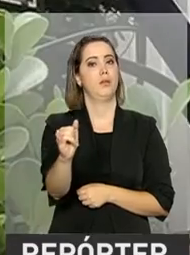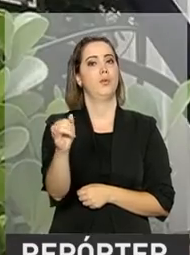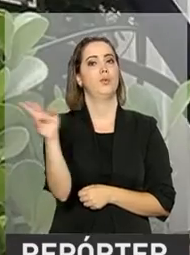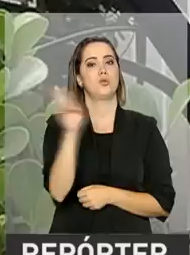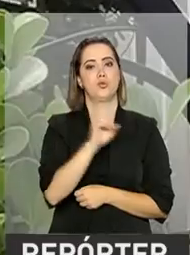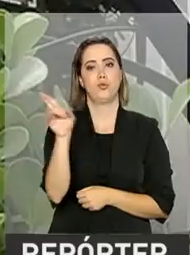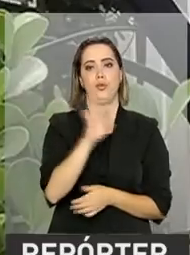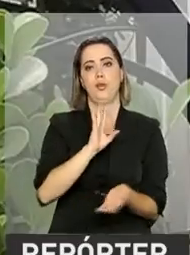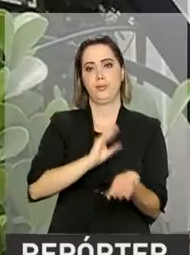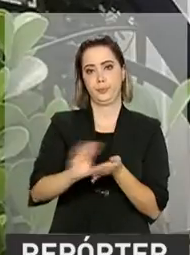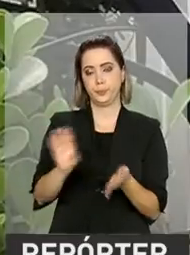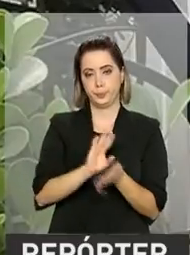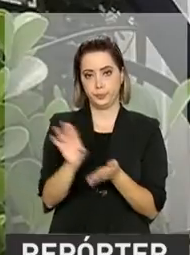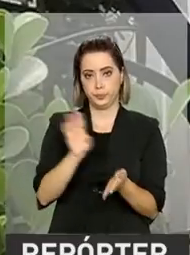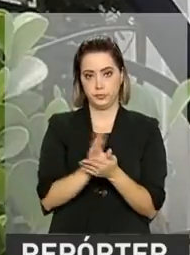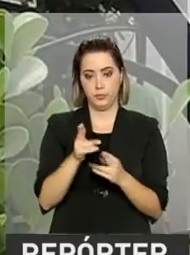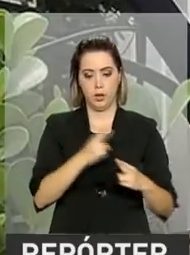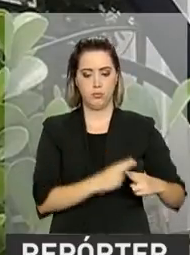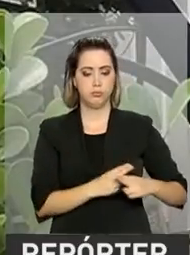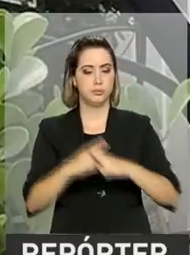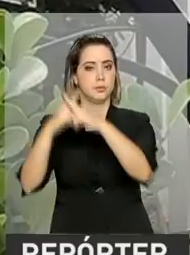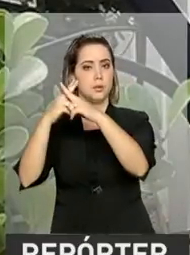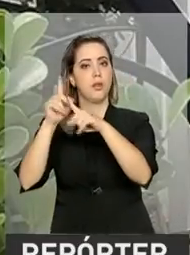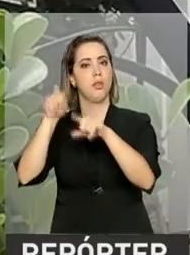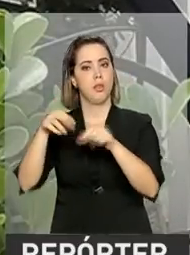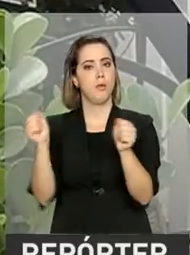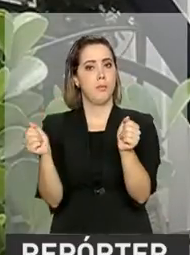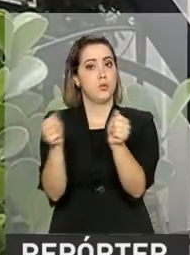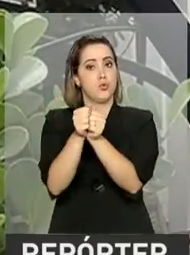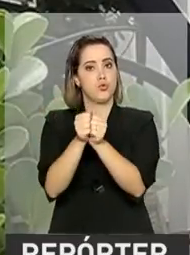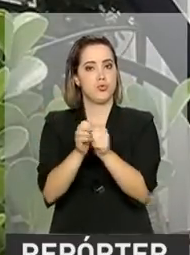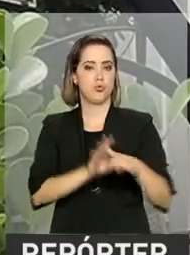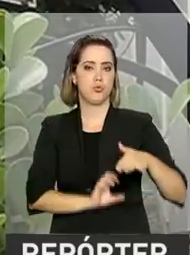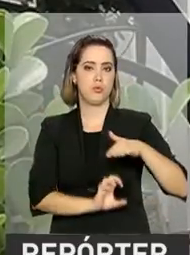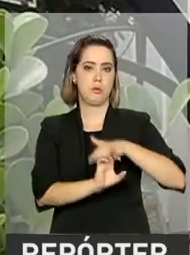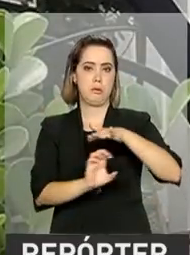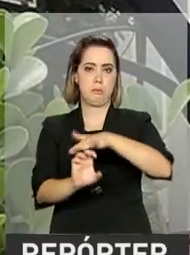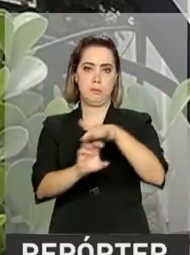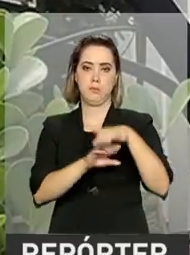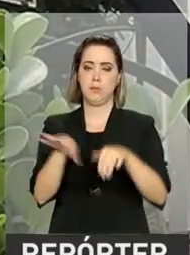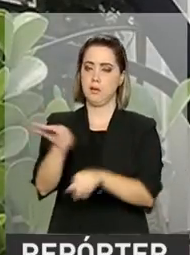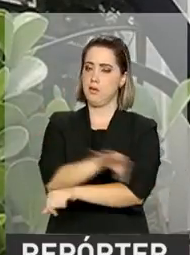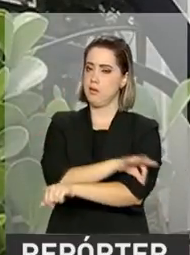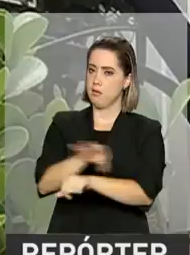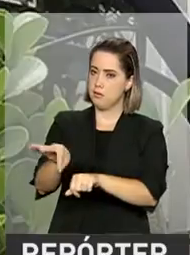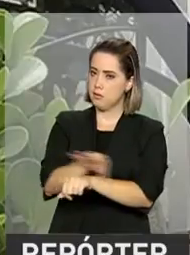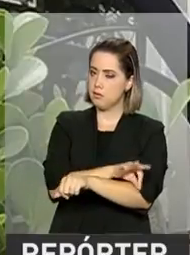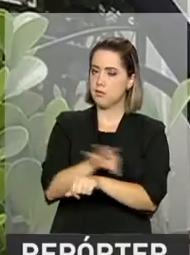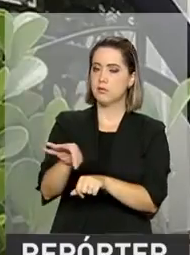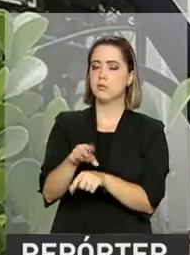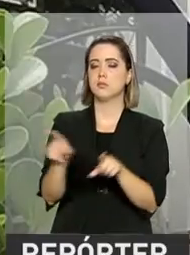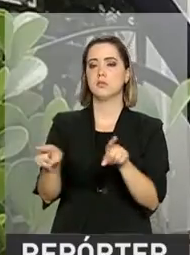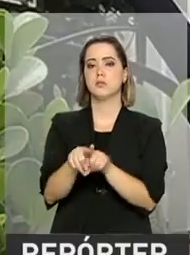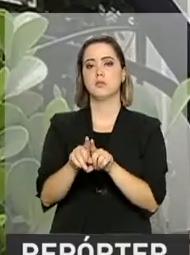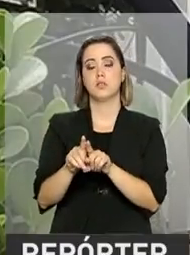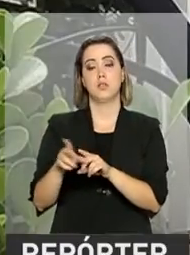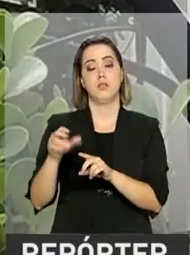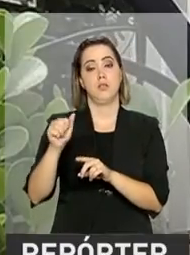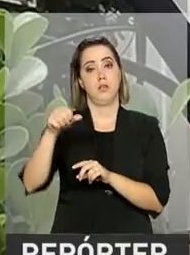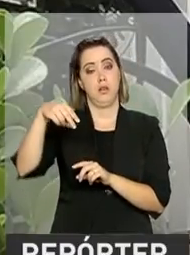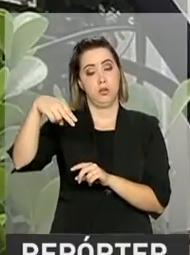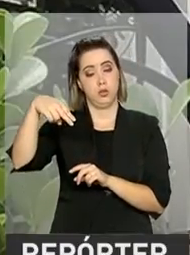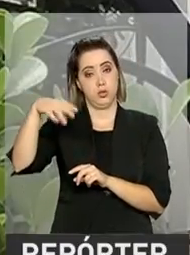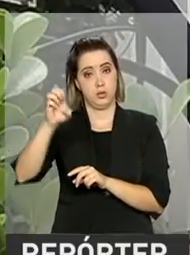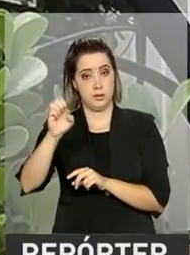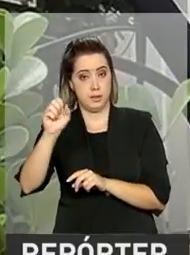fabricação eo lançamento do sgpc também envolve engenheiros especialistas da telebrás da agência espacial brasileira e de uma